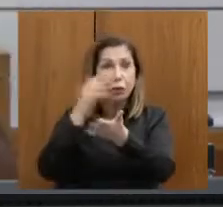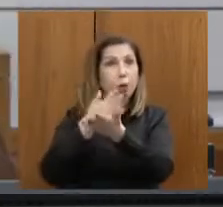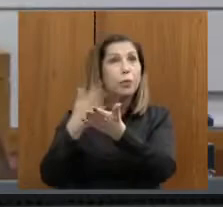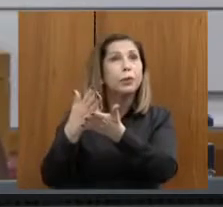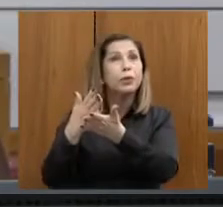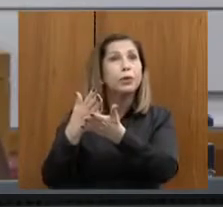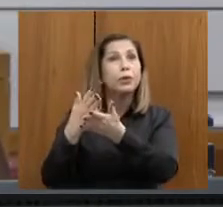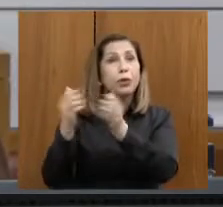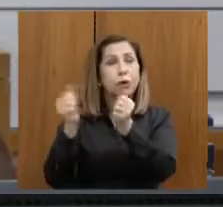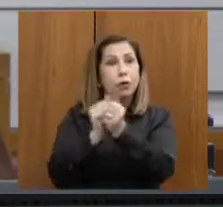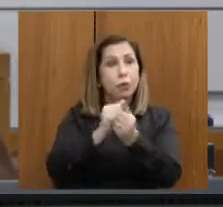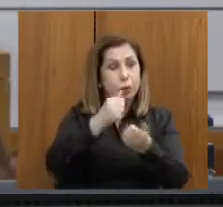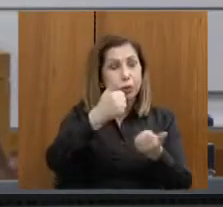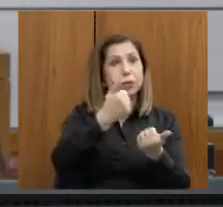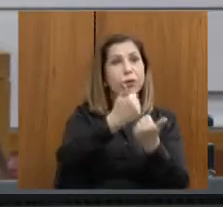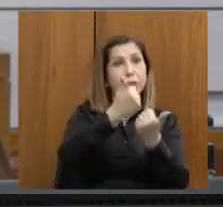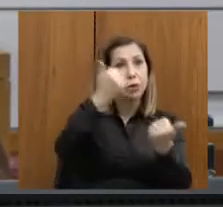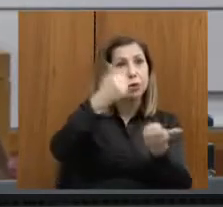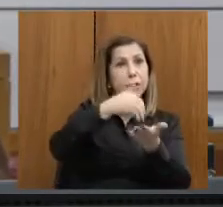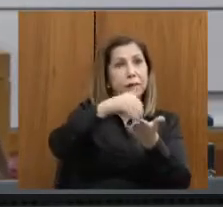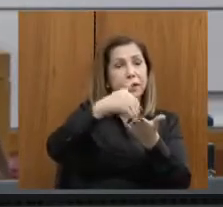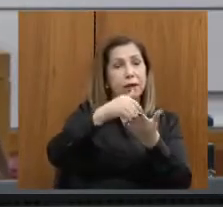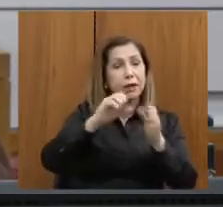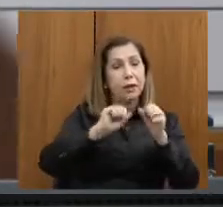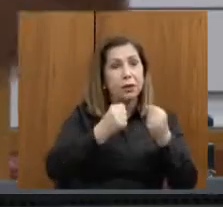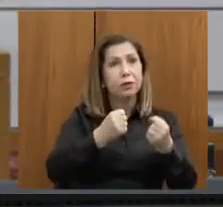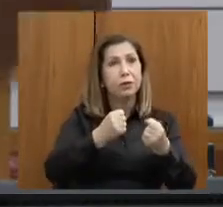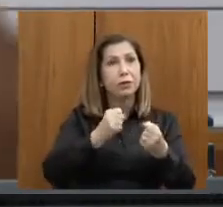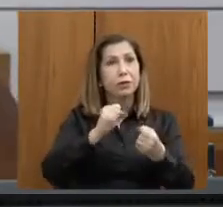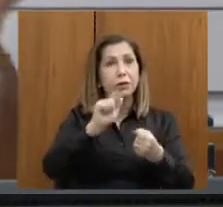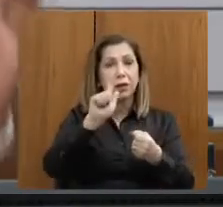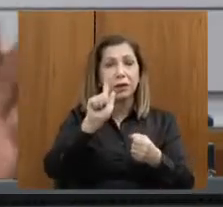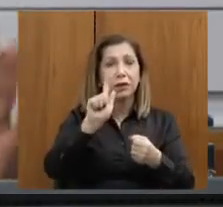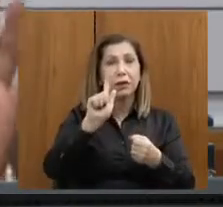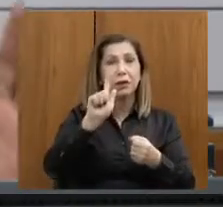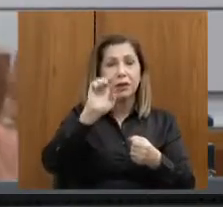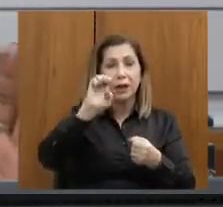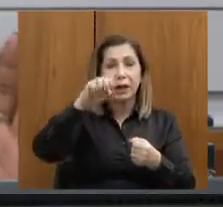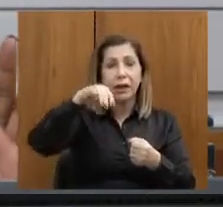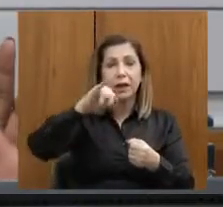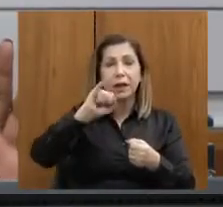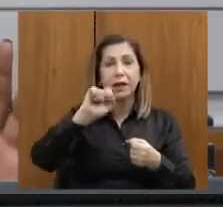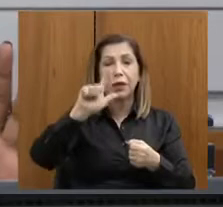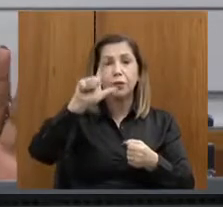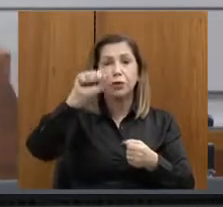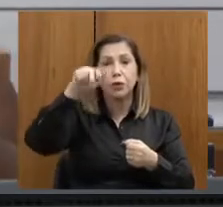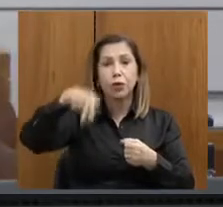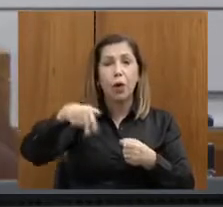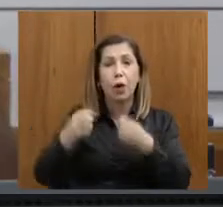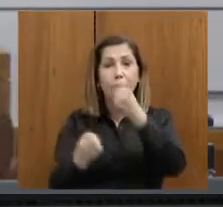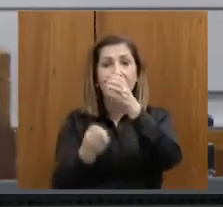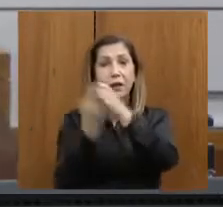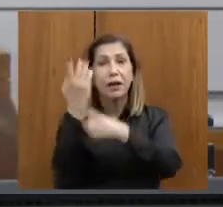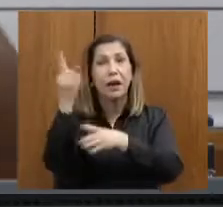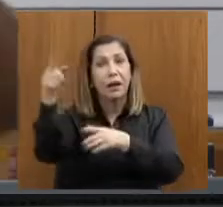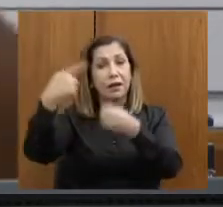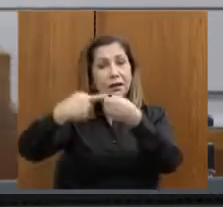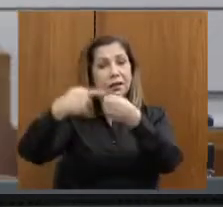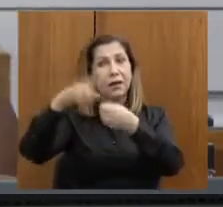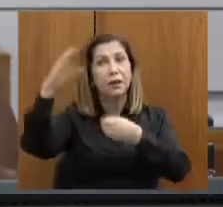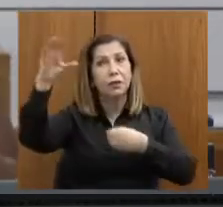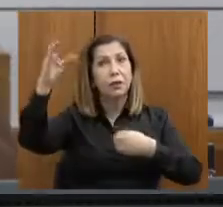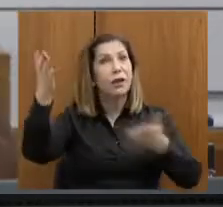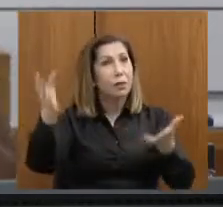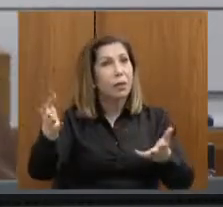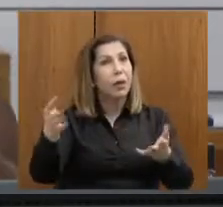com o nosso subsecretário com nossa secretaria de segurança de São gemil então criando uma em Contagem então está sugerindo também que